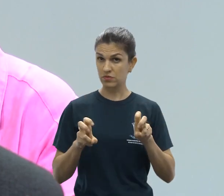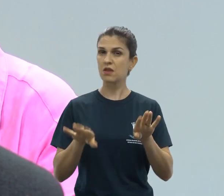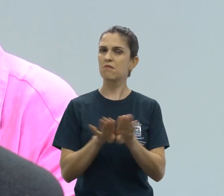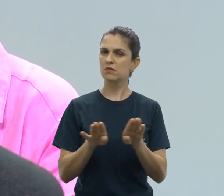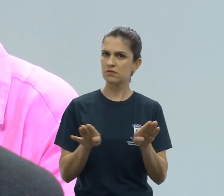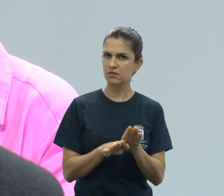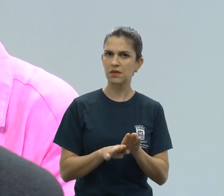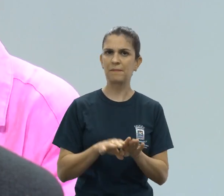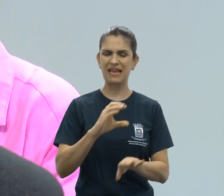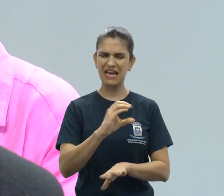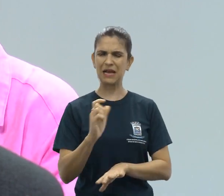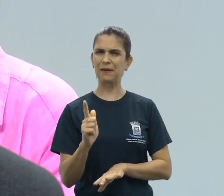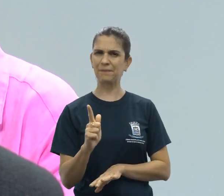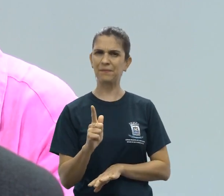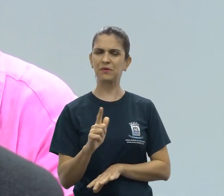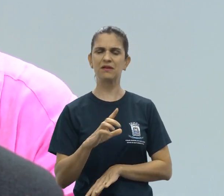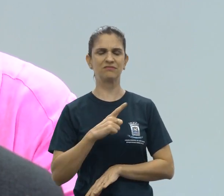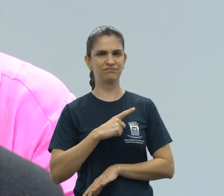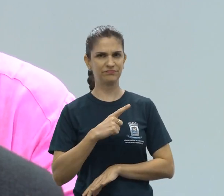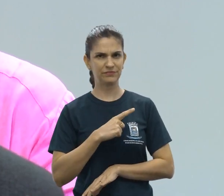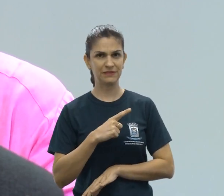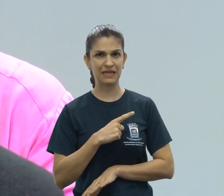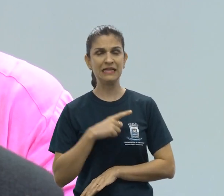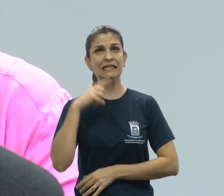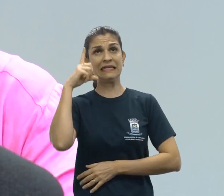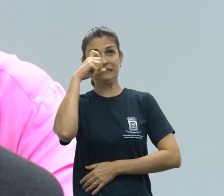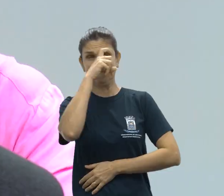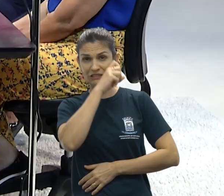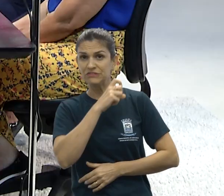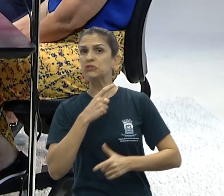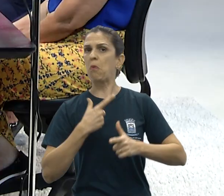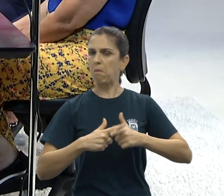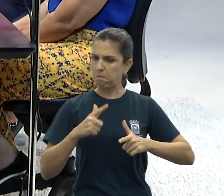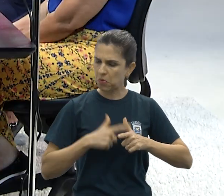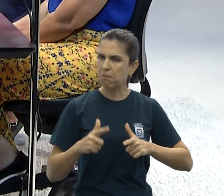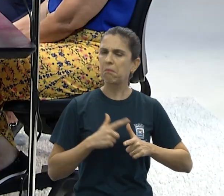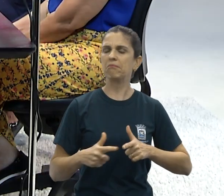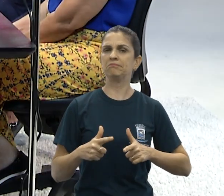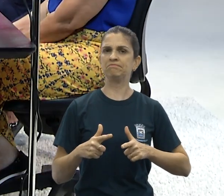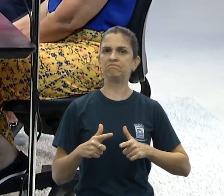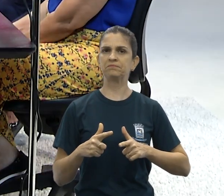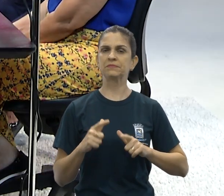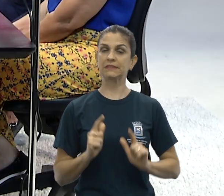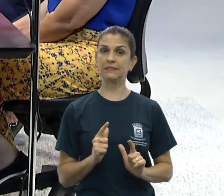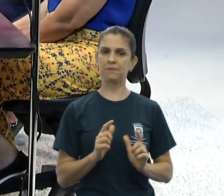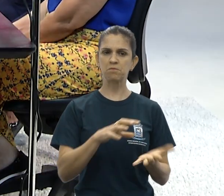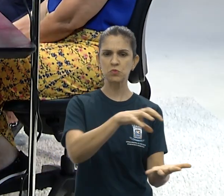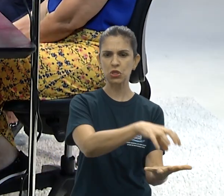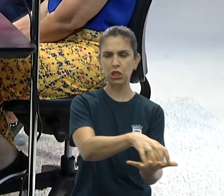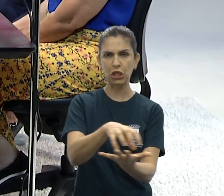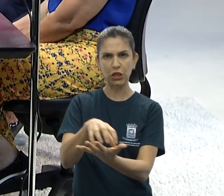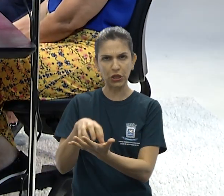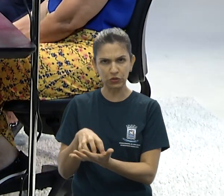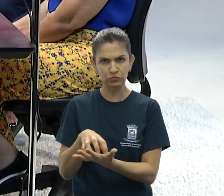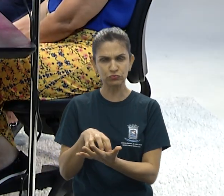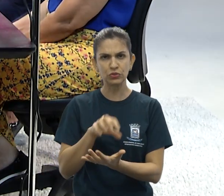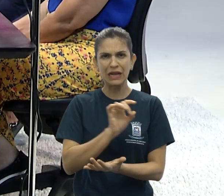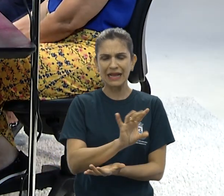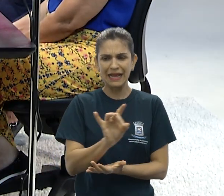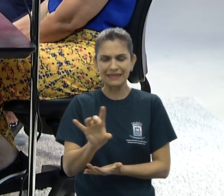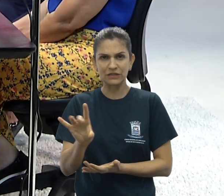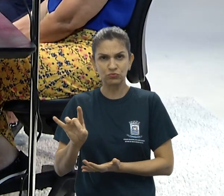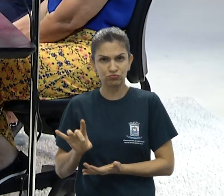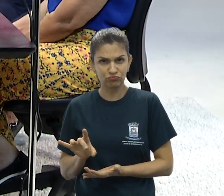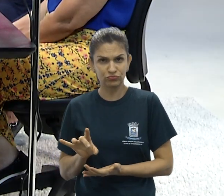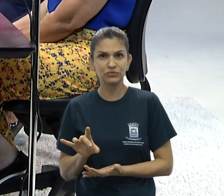Campo Grande, que é um pouco difícil de ser resolvida, é que cada unidade prestadora executora, ela faz